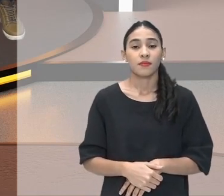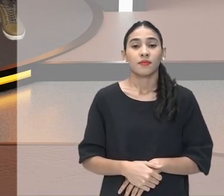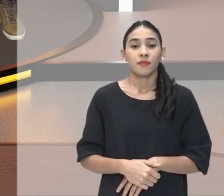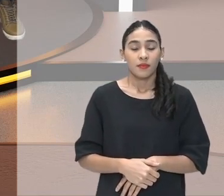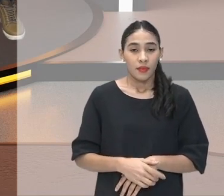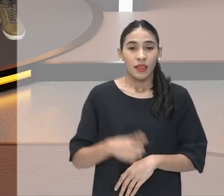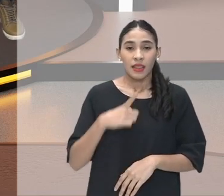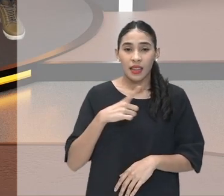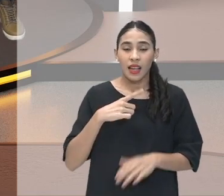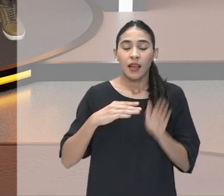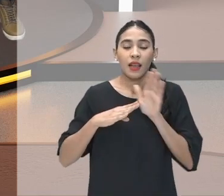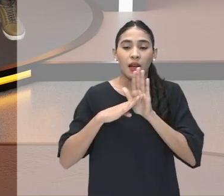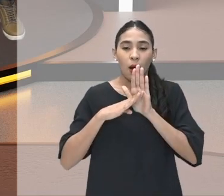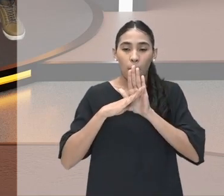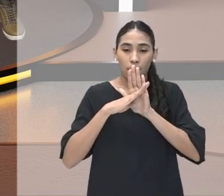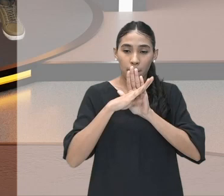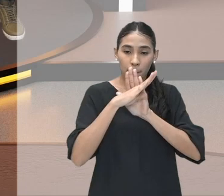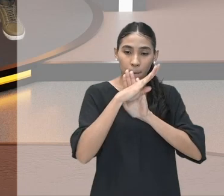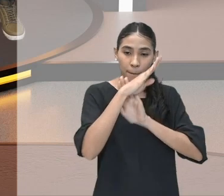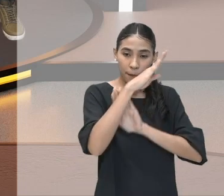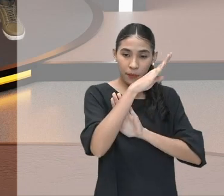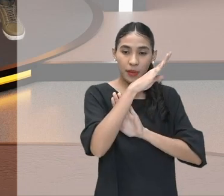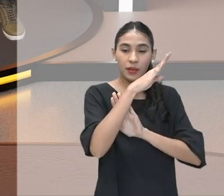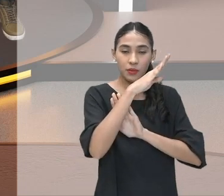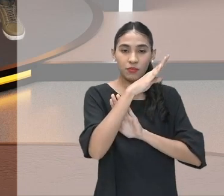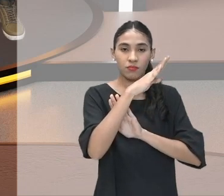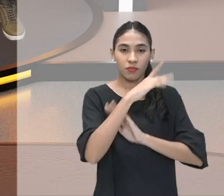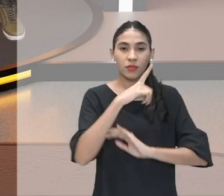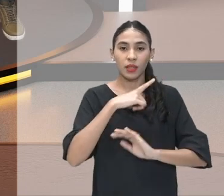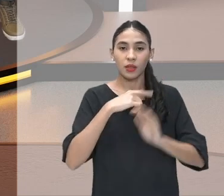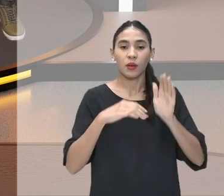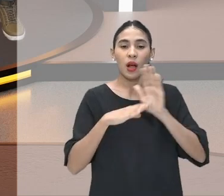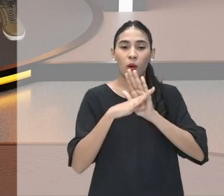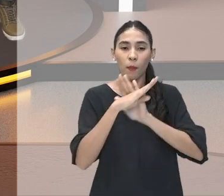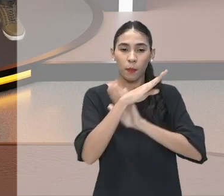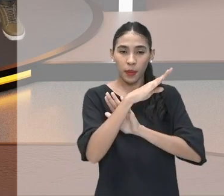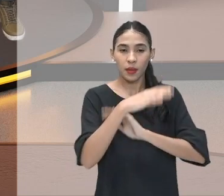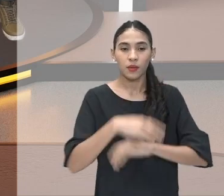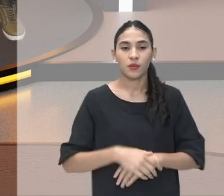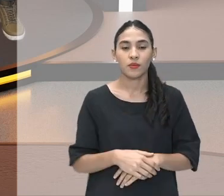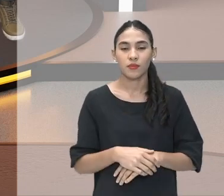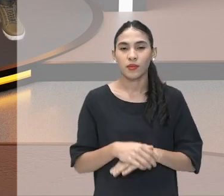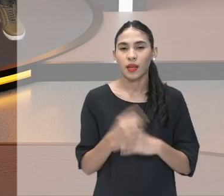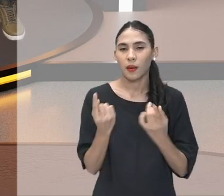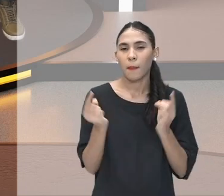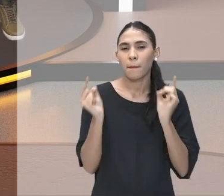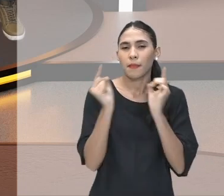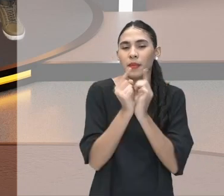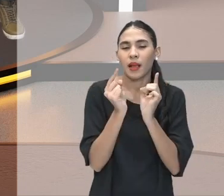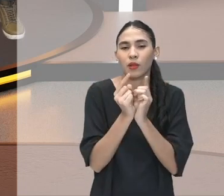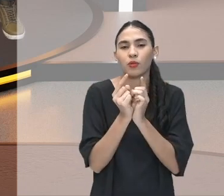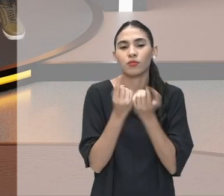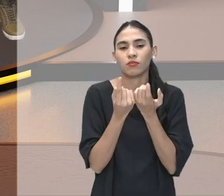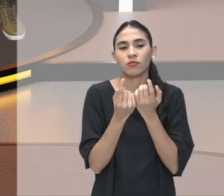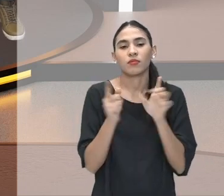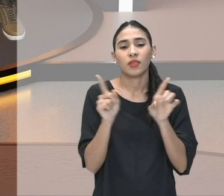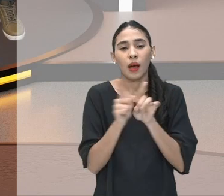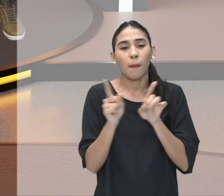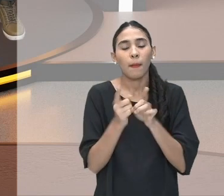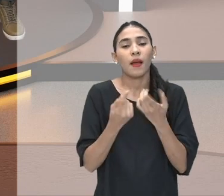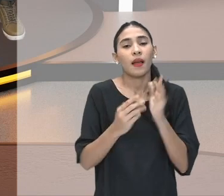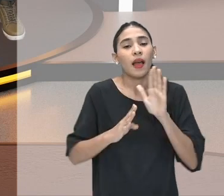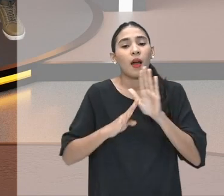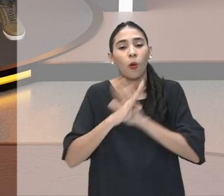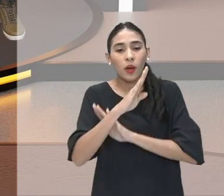da produção em massa e em curto espaço de tempo, aumentando também